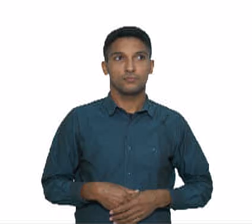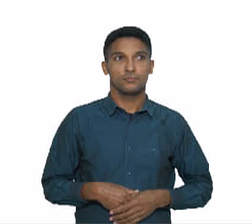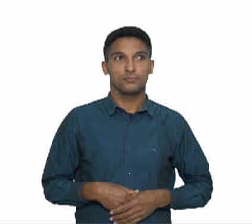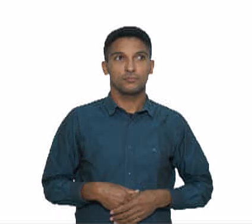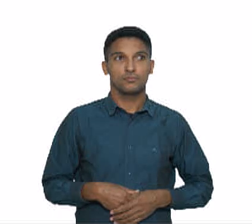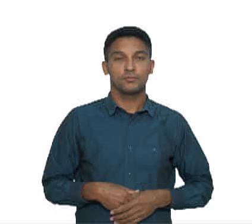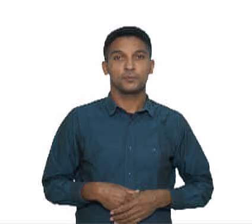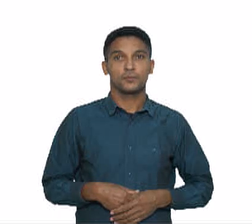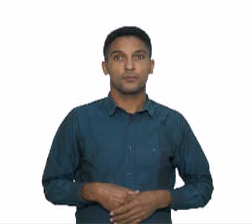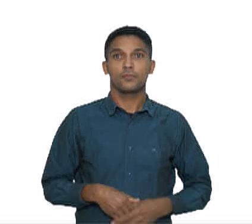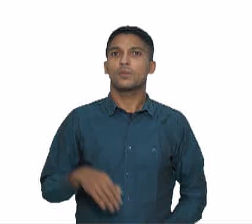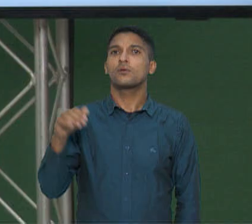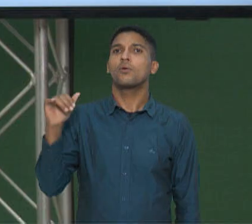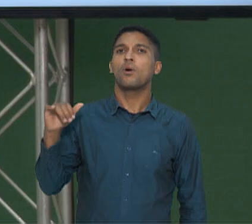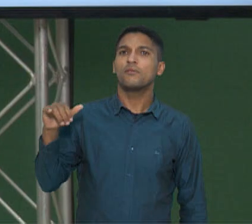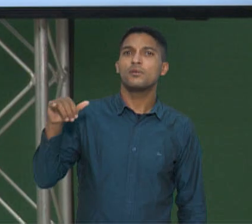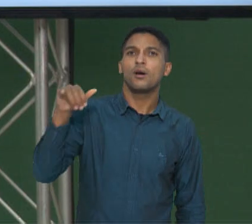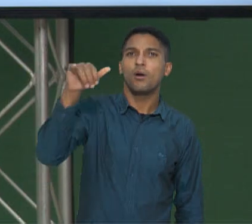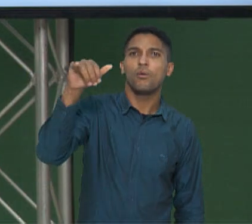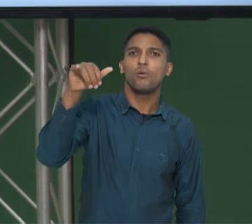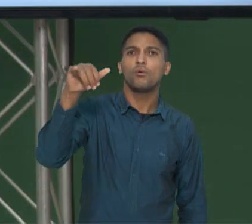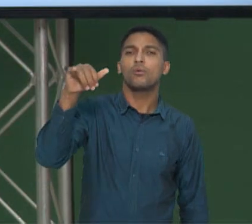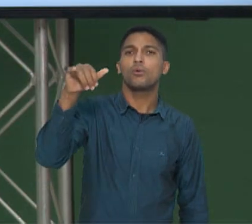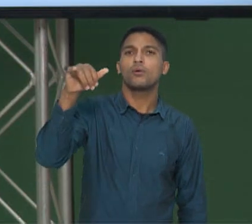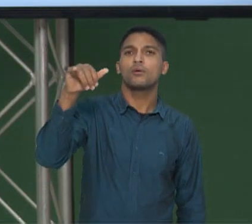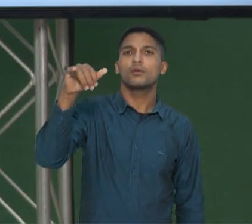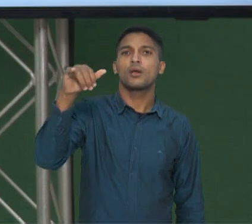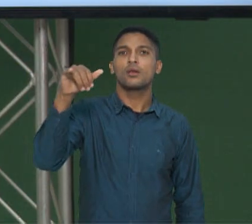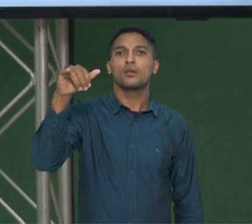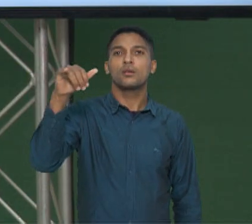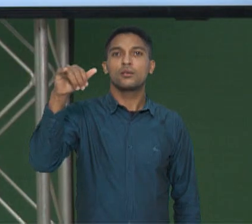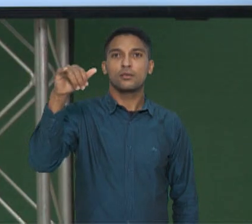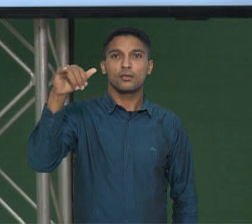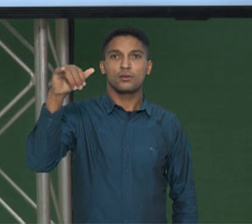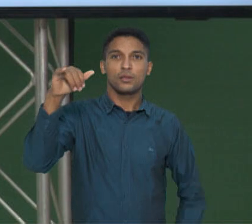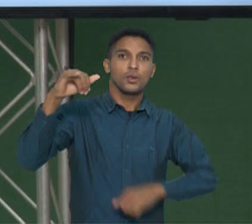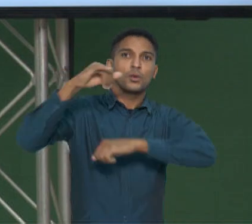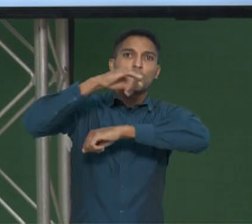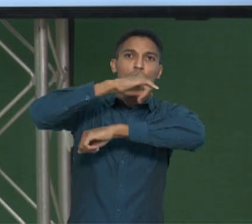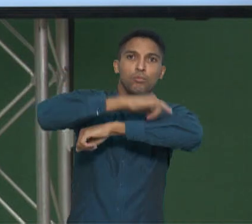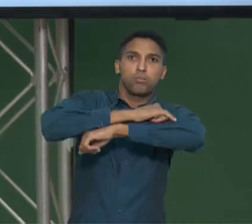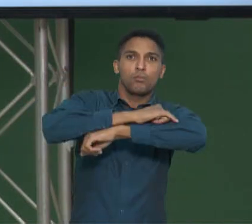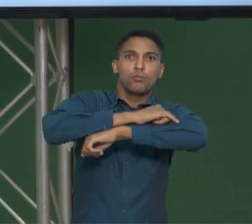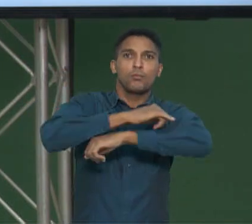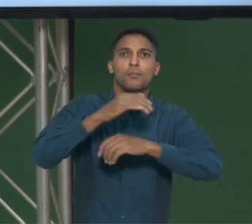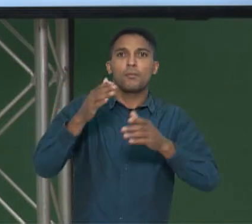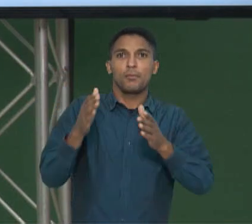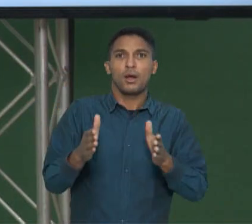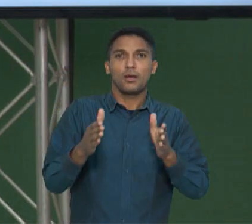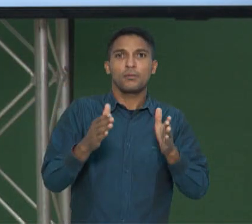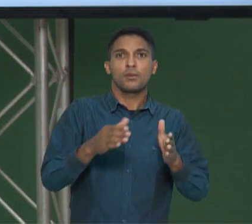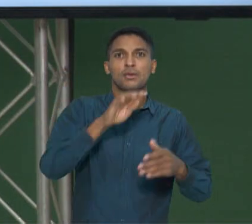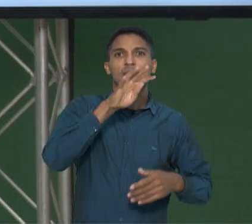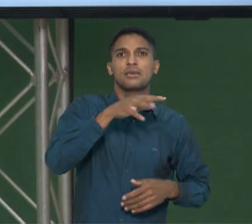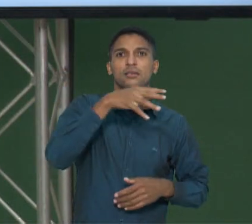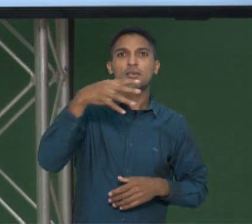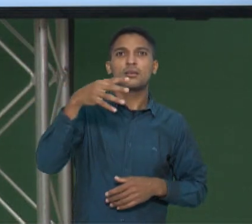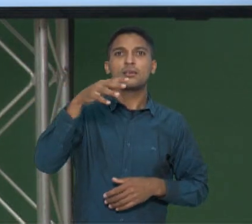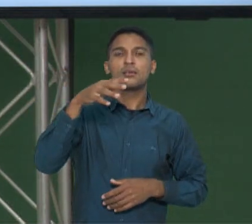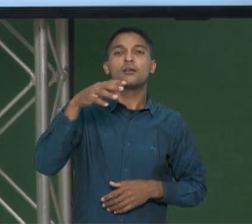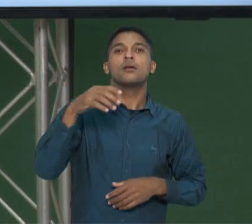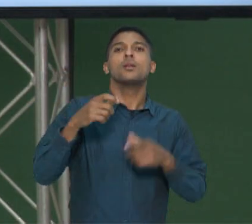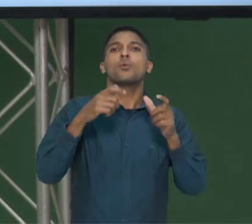tais localidades, né? Ou simplesmente o avião hace escala, se sim ou se